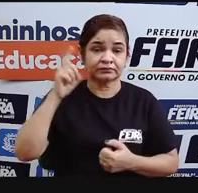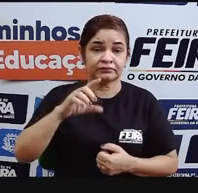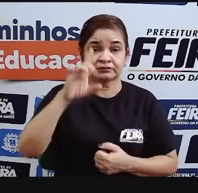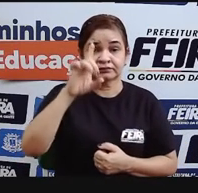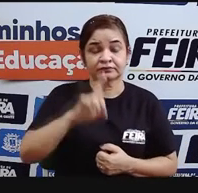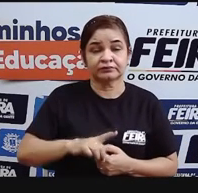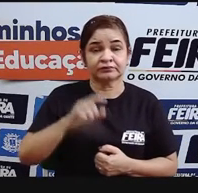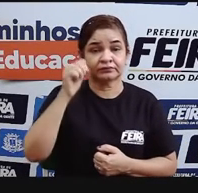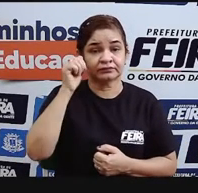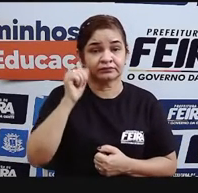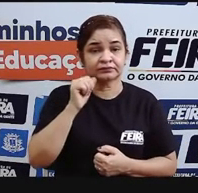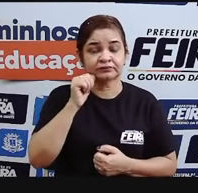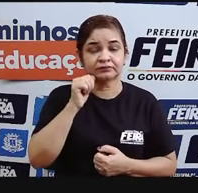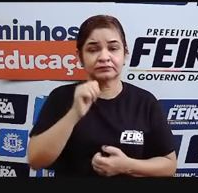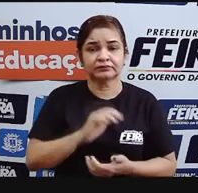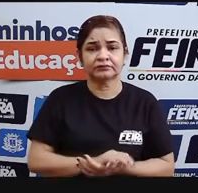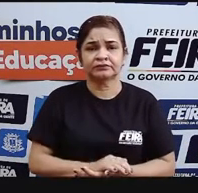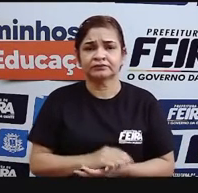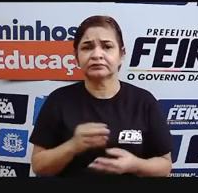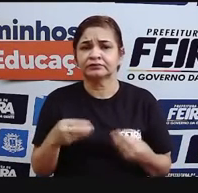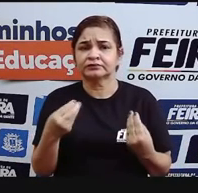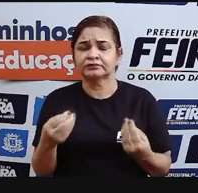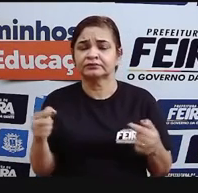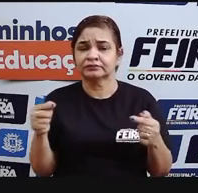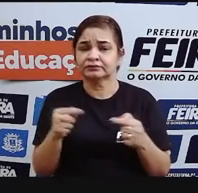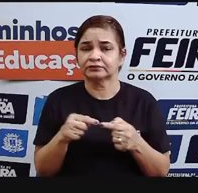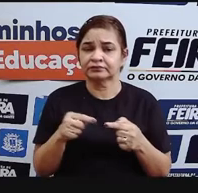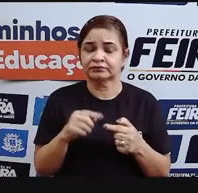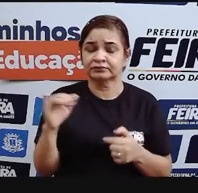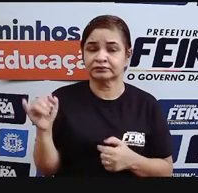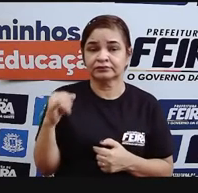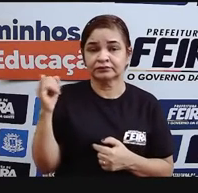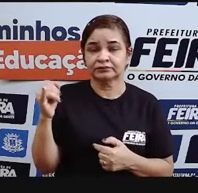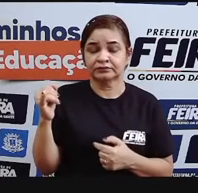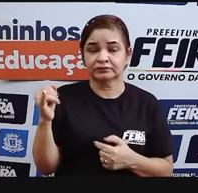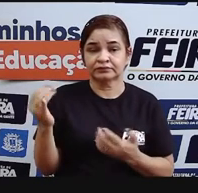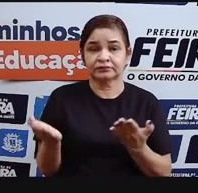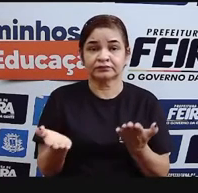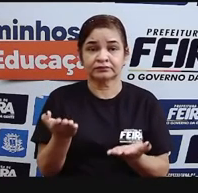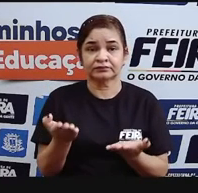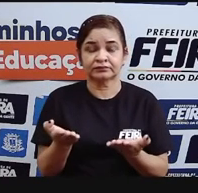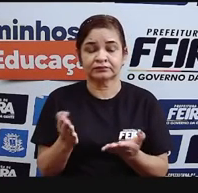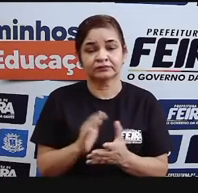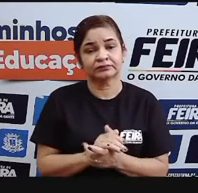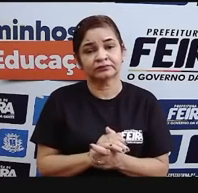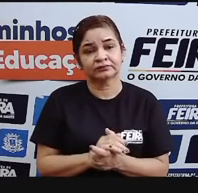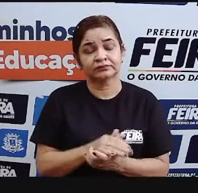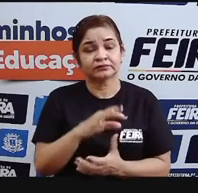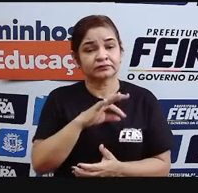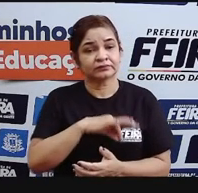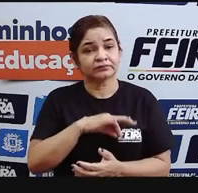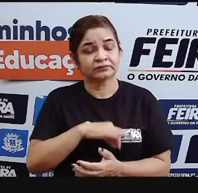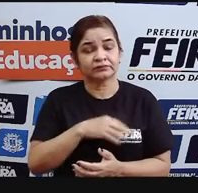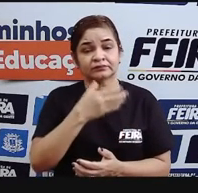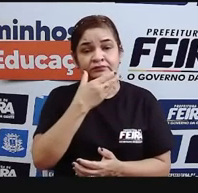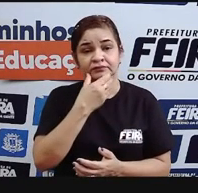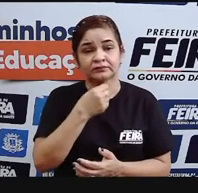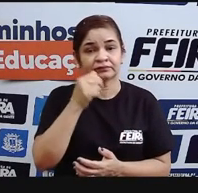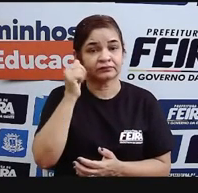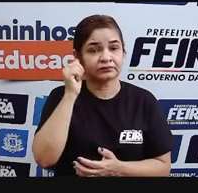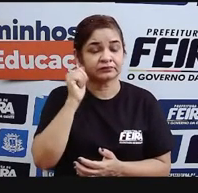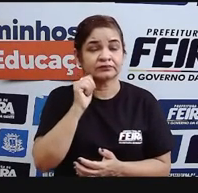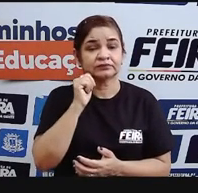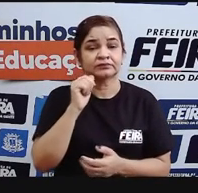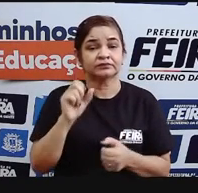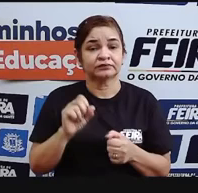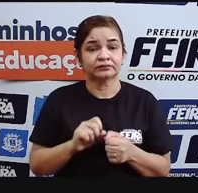das mulheres tinham como objetivo principal igualar os salários de homens e mulheres que exercem a